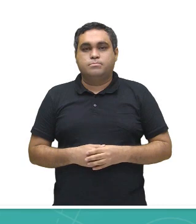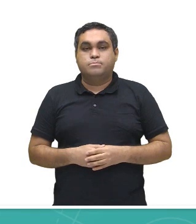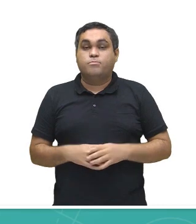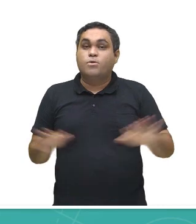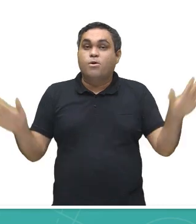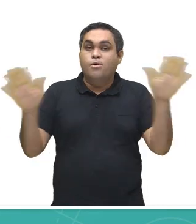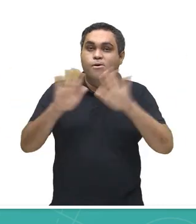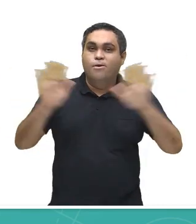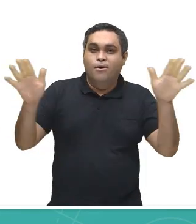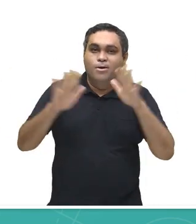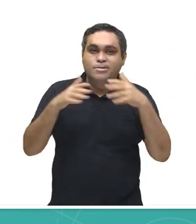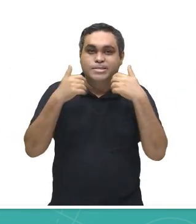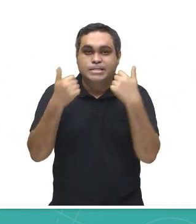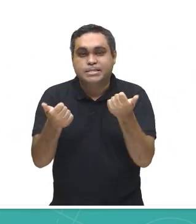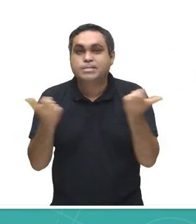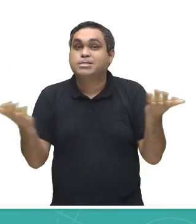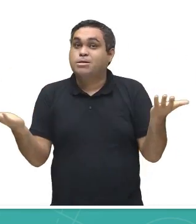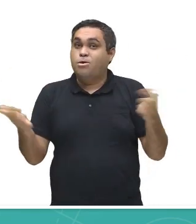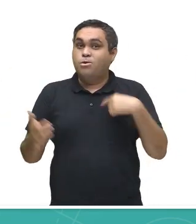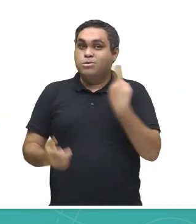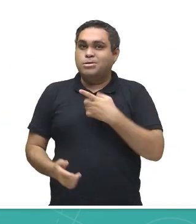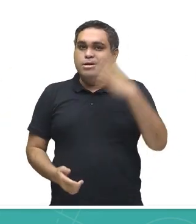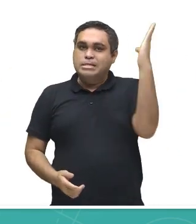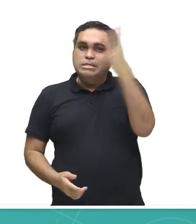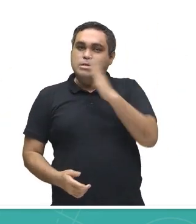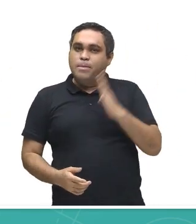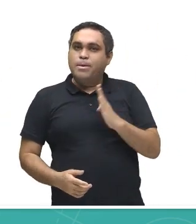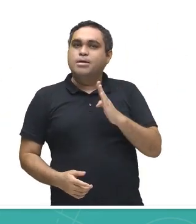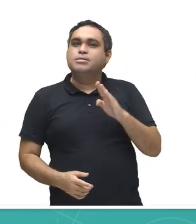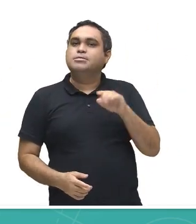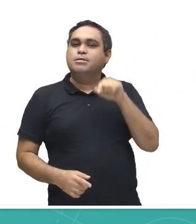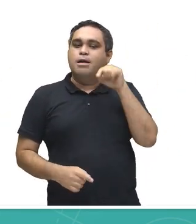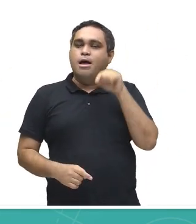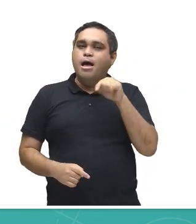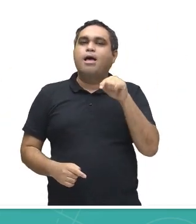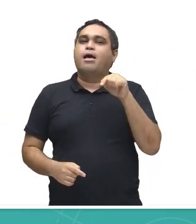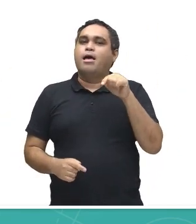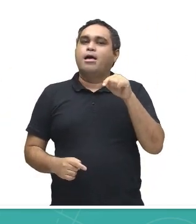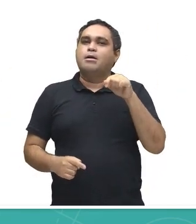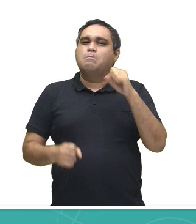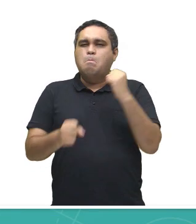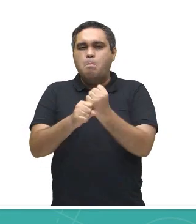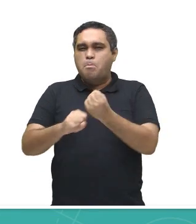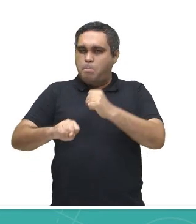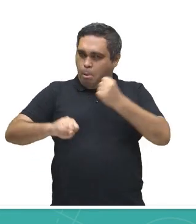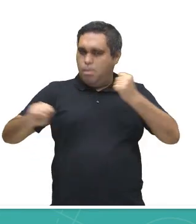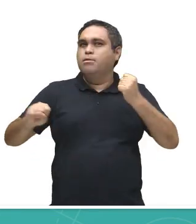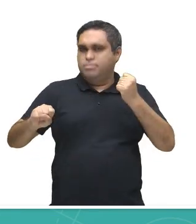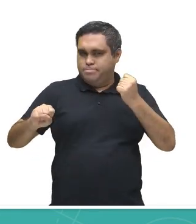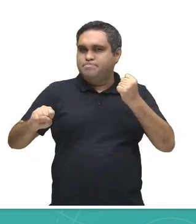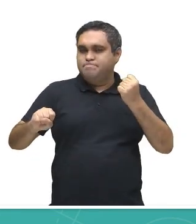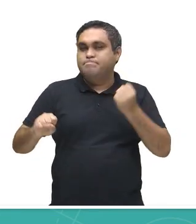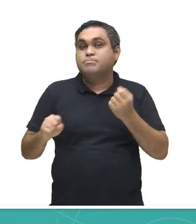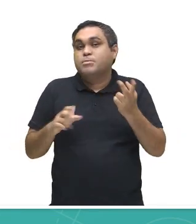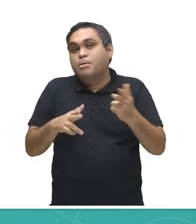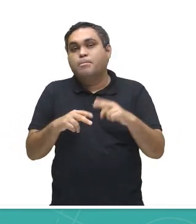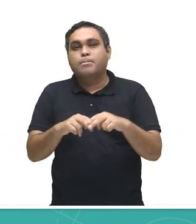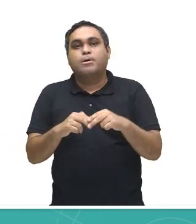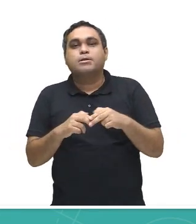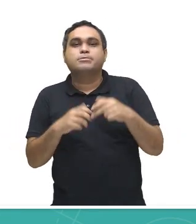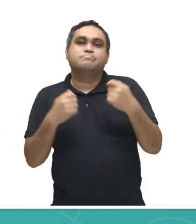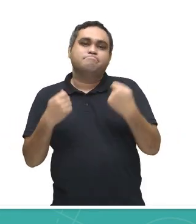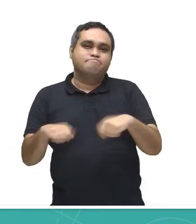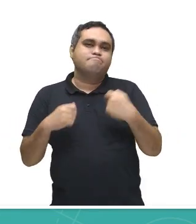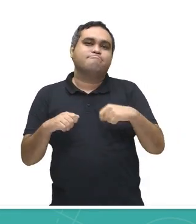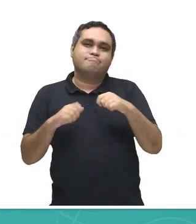Oi, turma! Nosso Brasil é um país de dimensões continentais. Por isso, é necessário